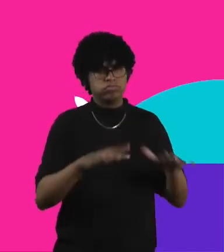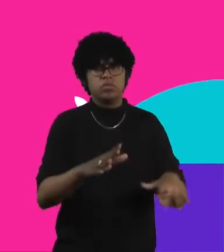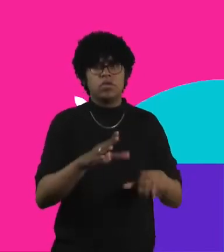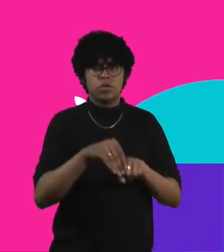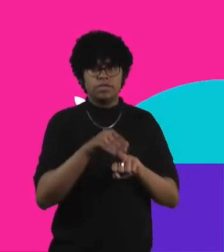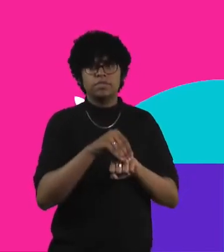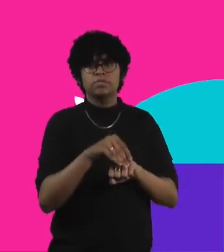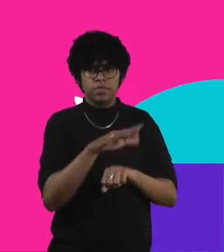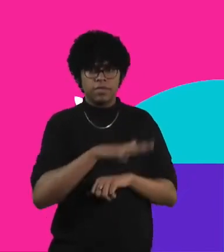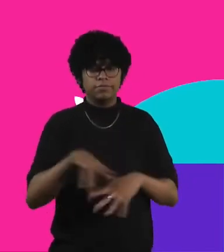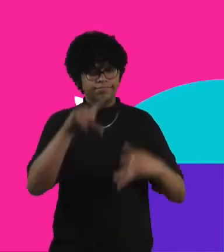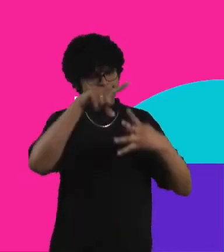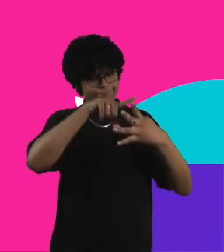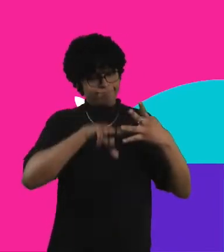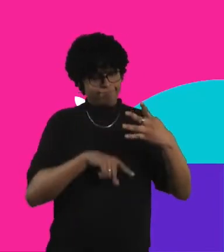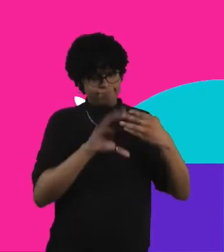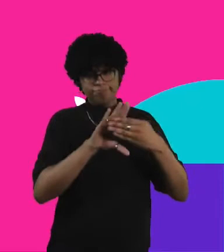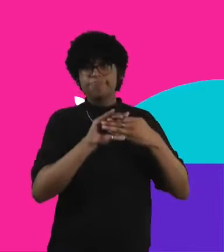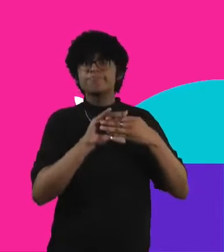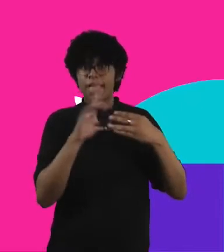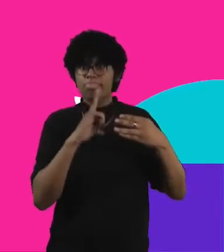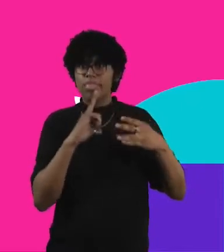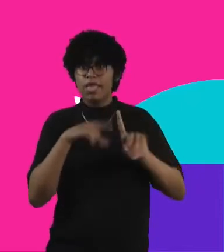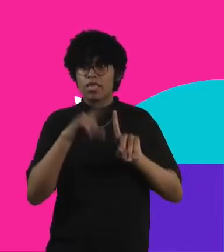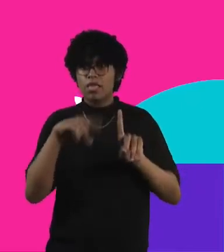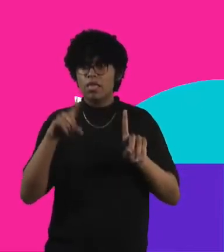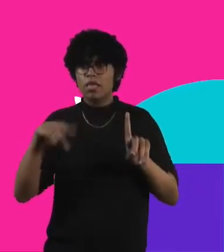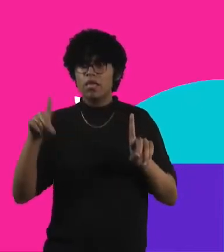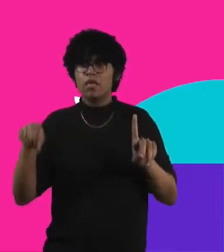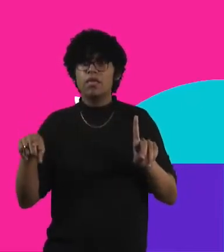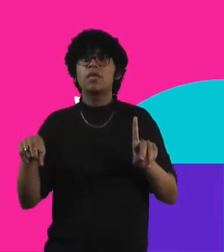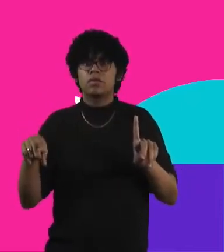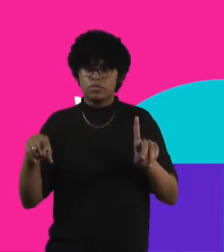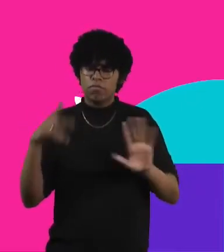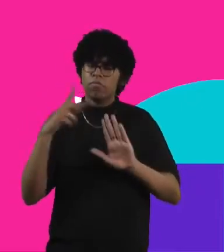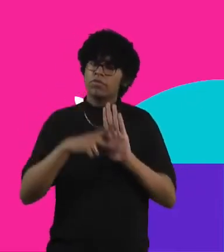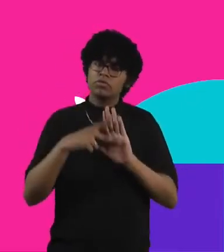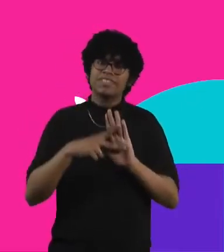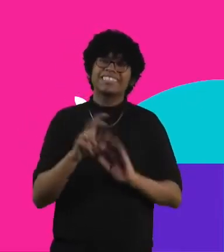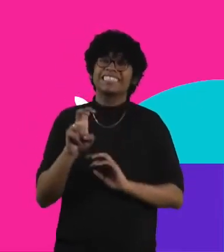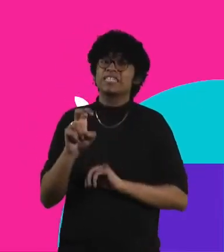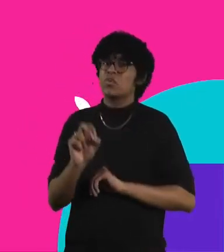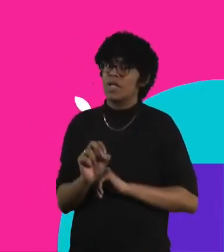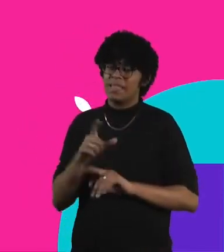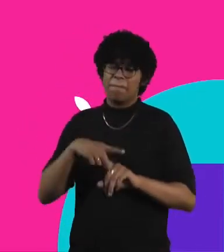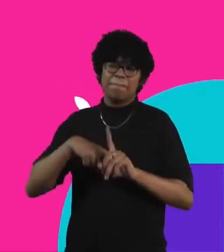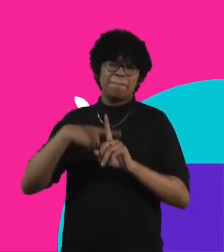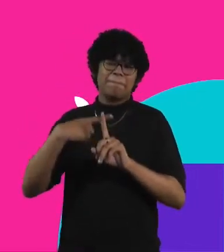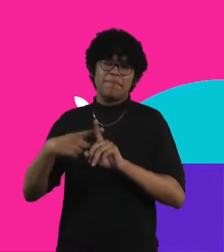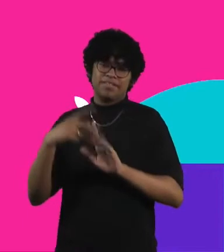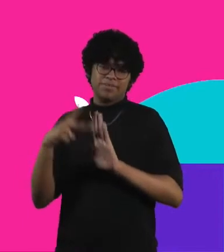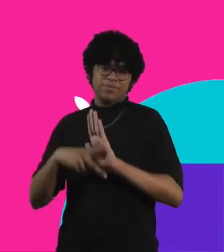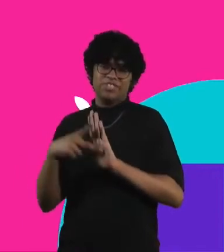área. Com isso, a gente tem alguns grandes números, né, em termos de projeto, mais de 50 programas no nosso portfólio,